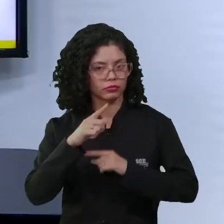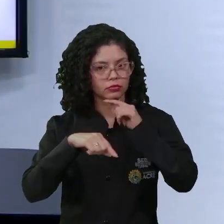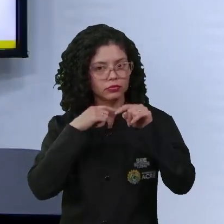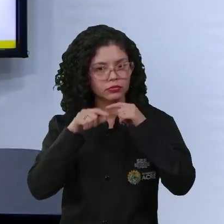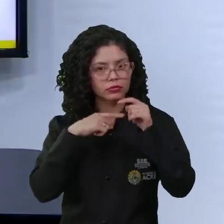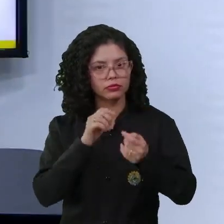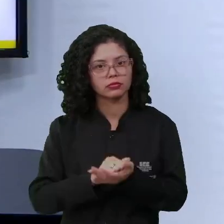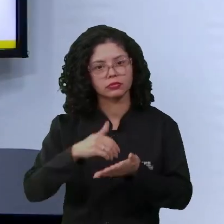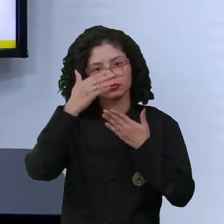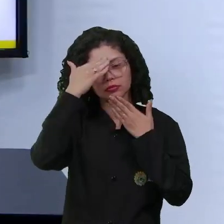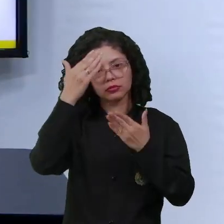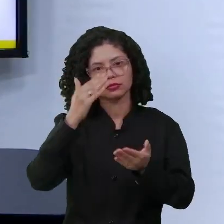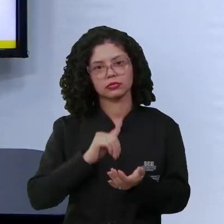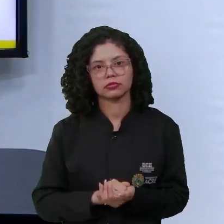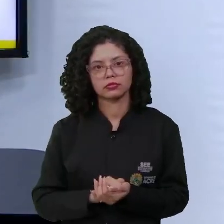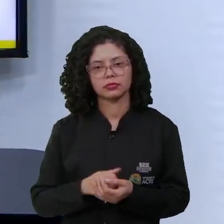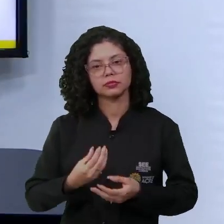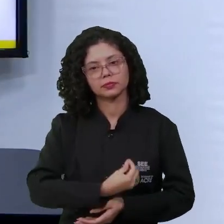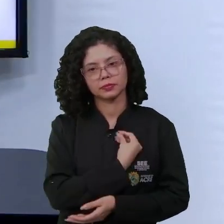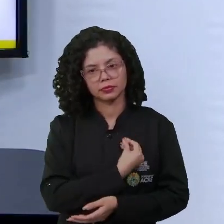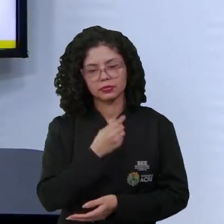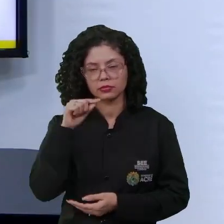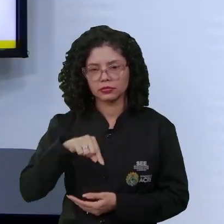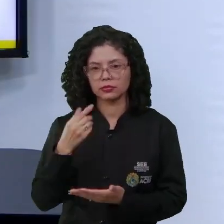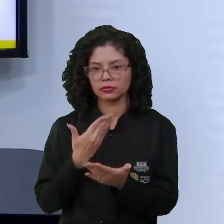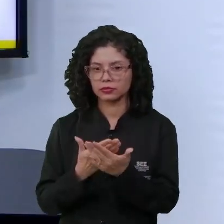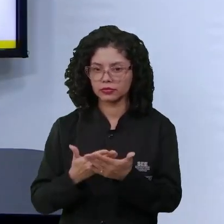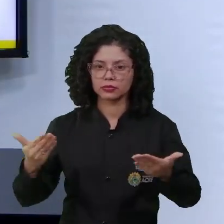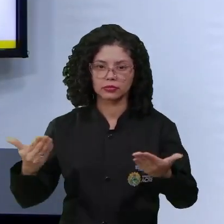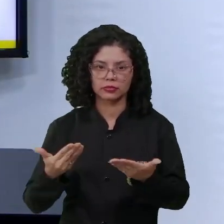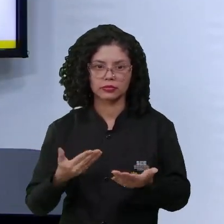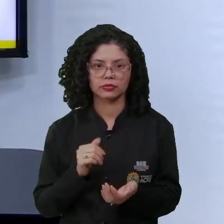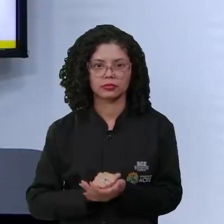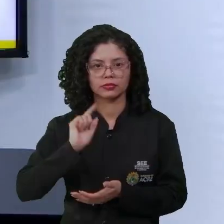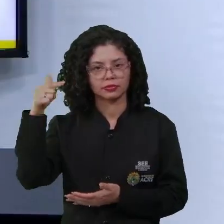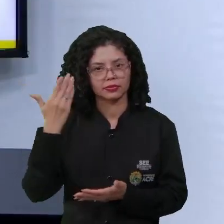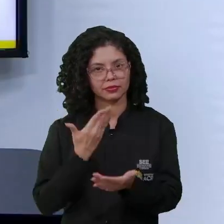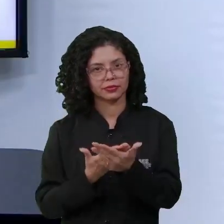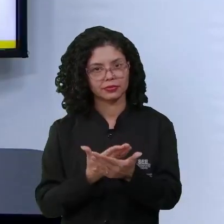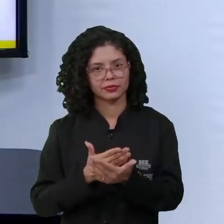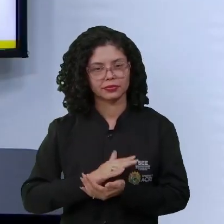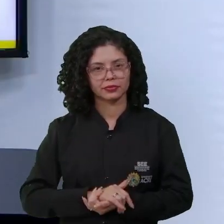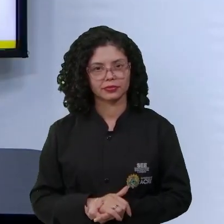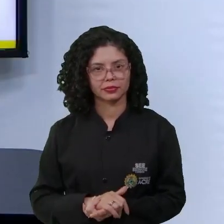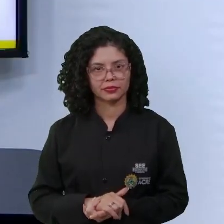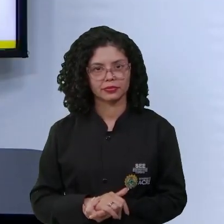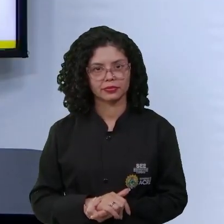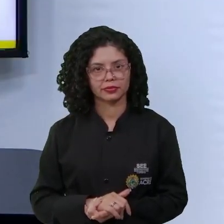dúvida. Muito obrigado pela sua participação na aula de hoje e até a próxima.